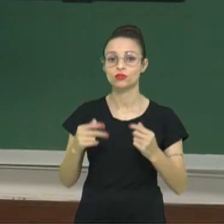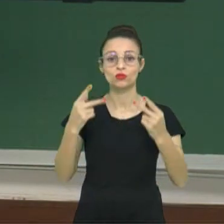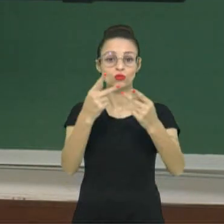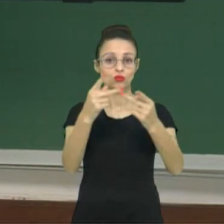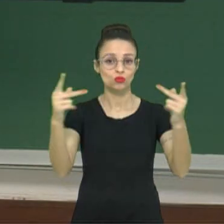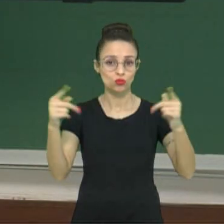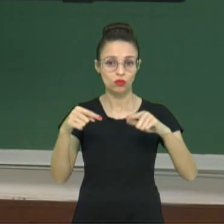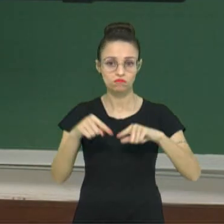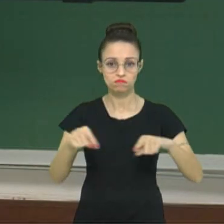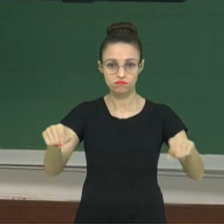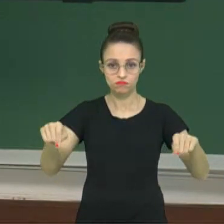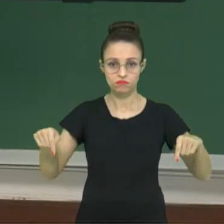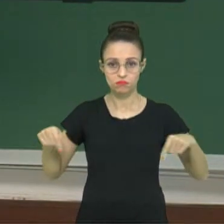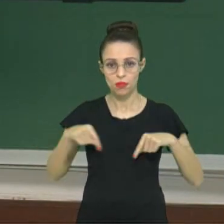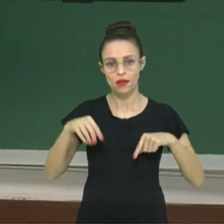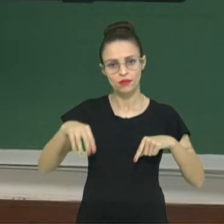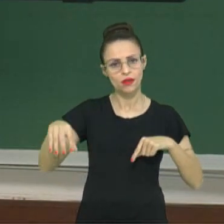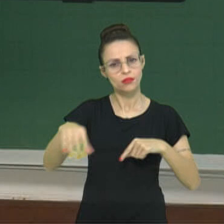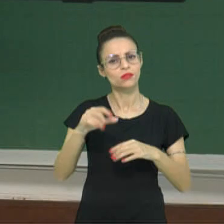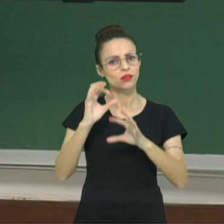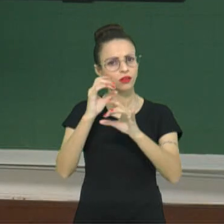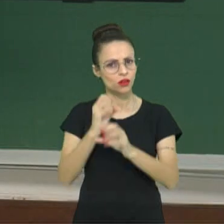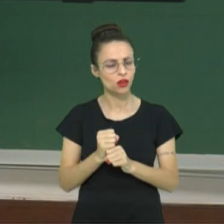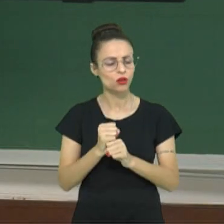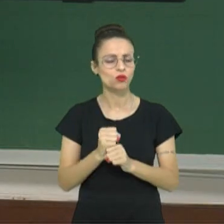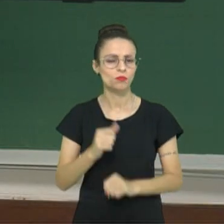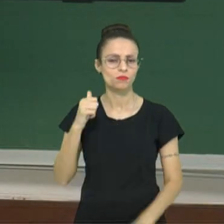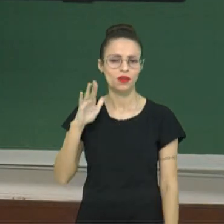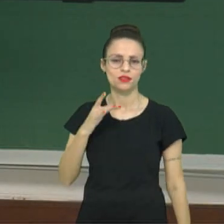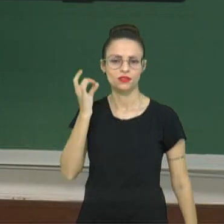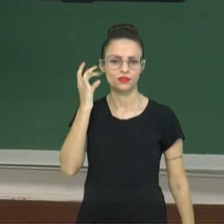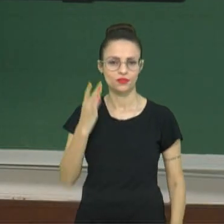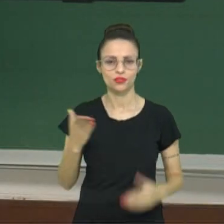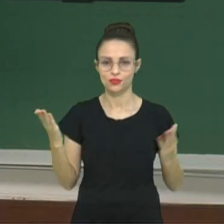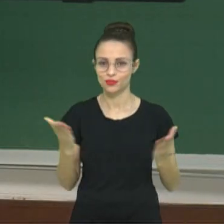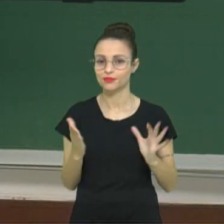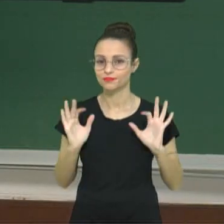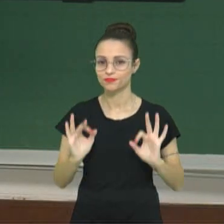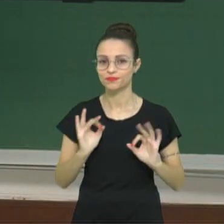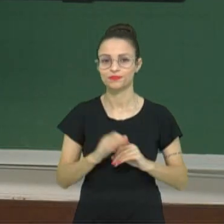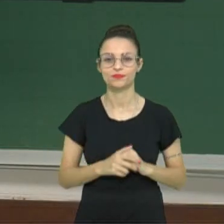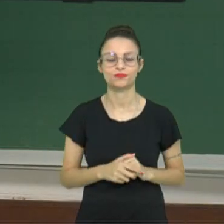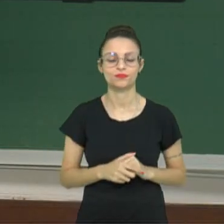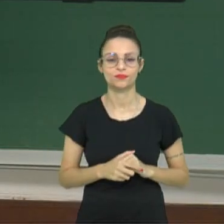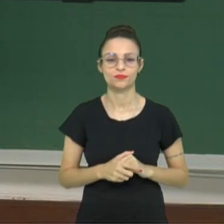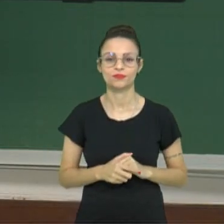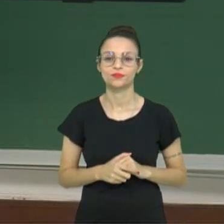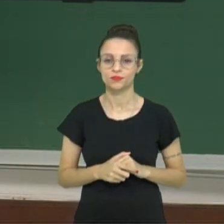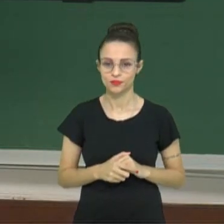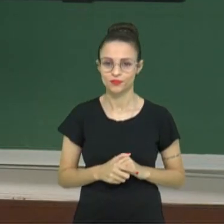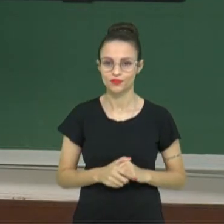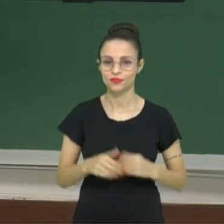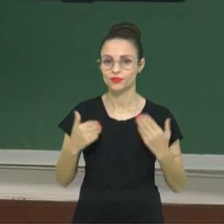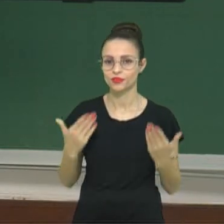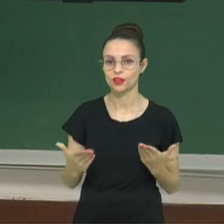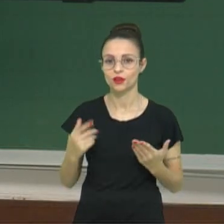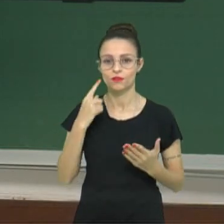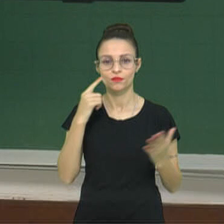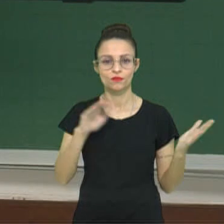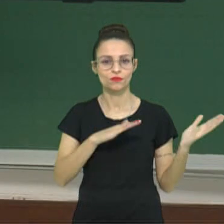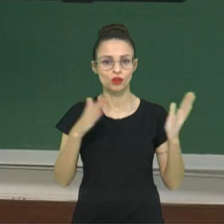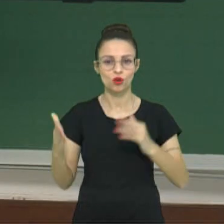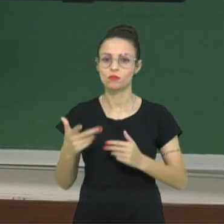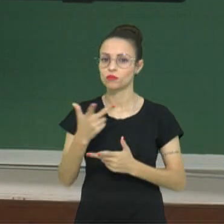sua maquete, né? Então, os cálculos ficaram mais fáceis agora, né? Então, com isso, né, a gente viu muita